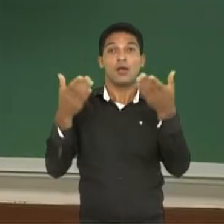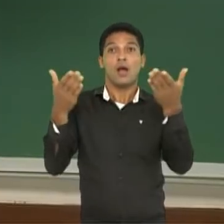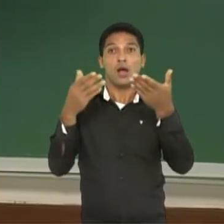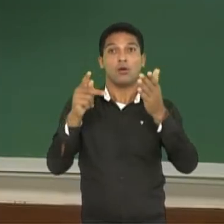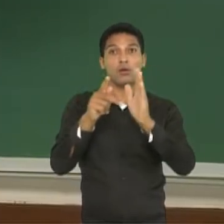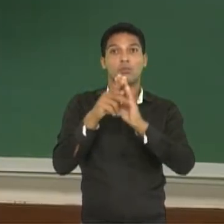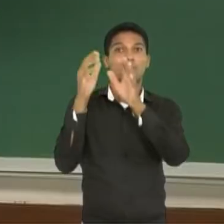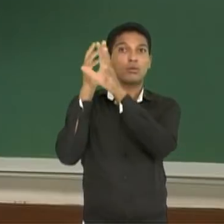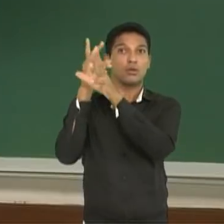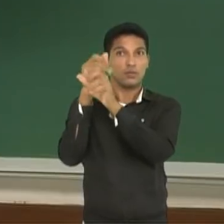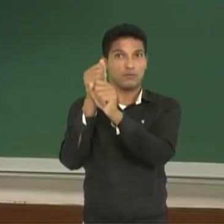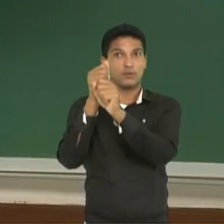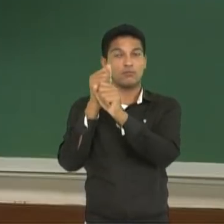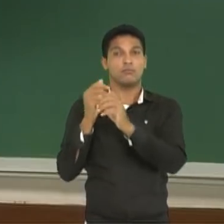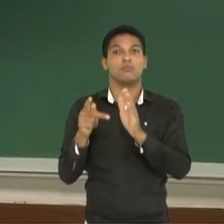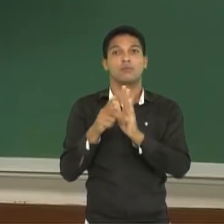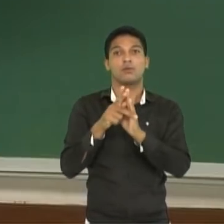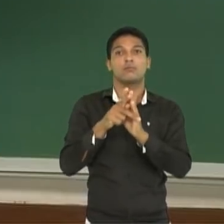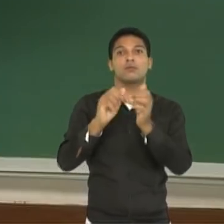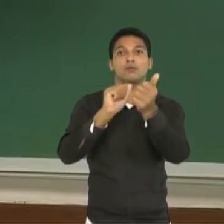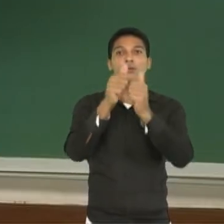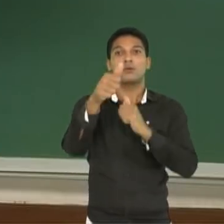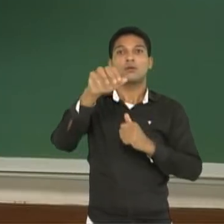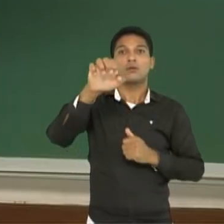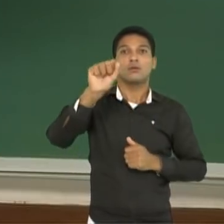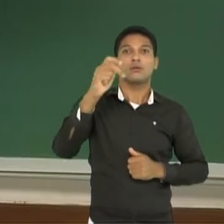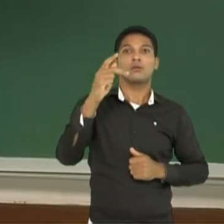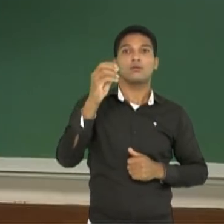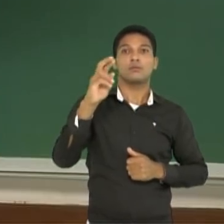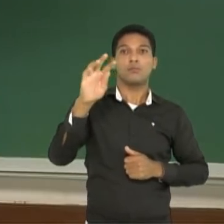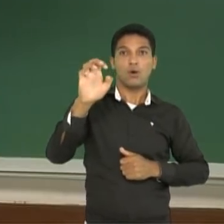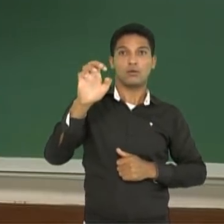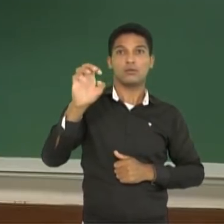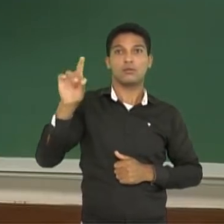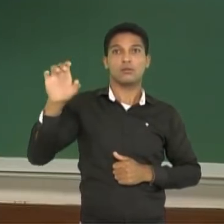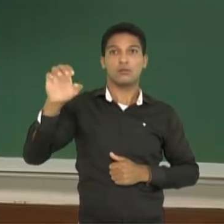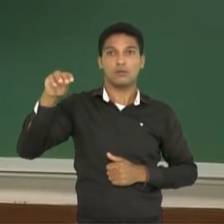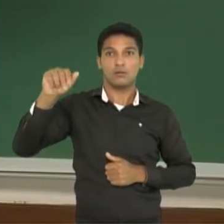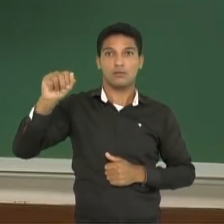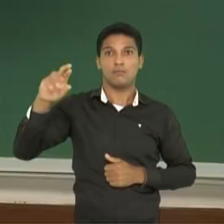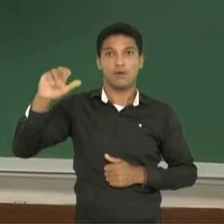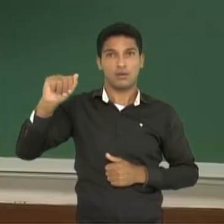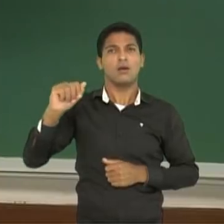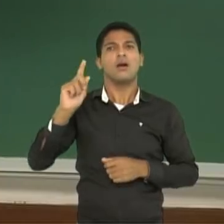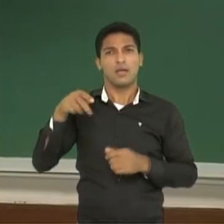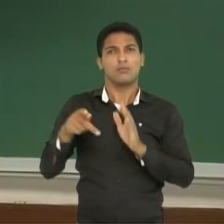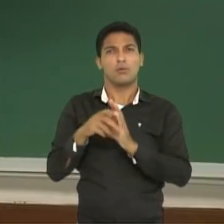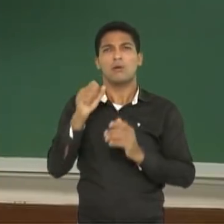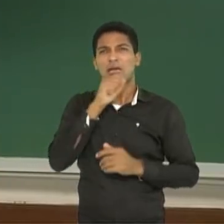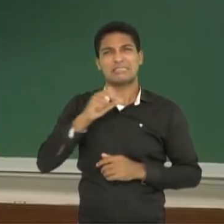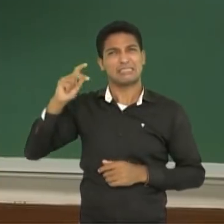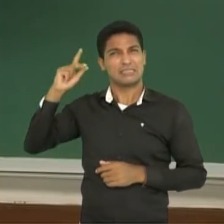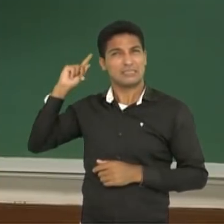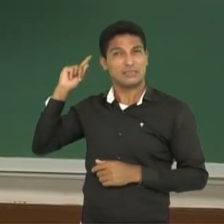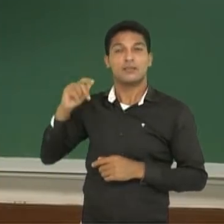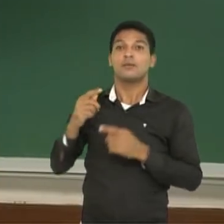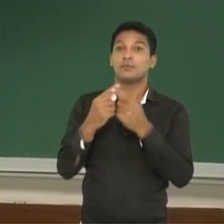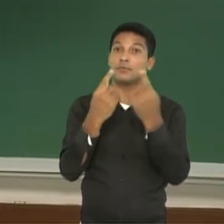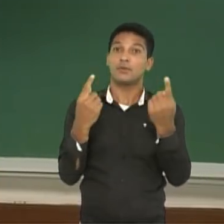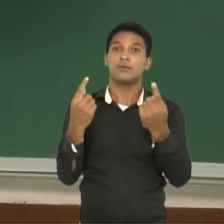ele realmente está melhorando de rendimento é comparar a marca e não os resultados, tá?